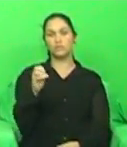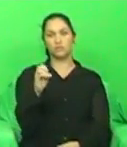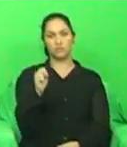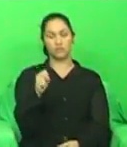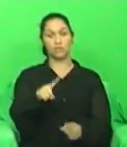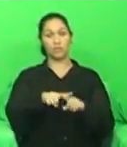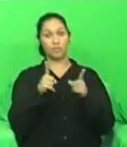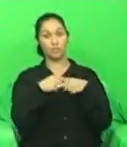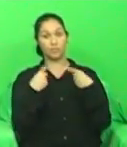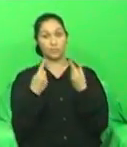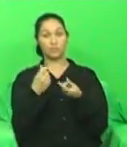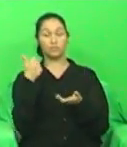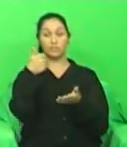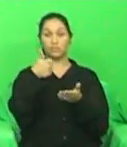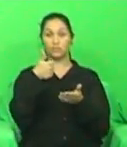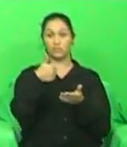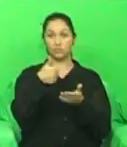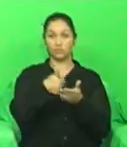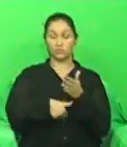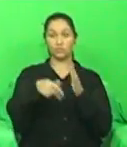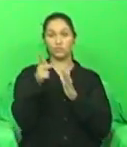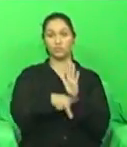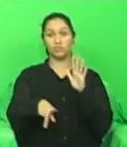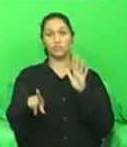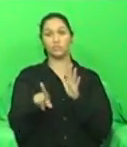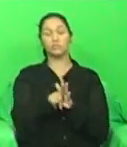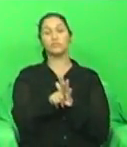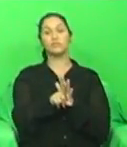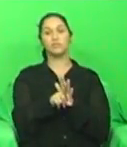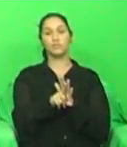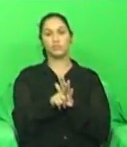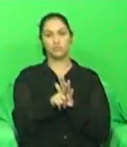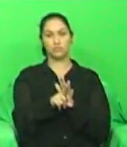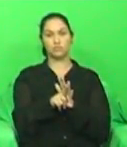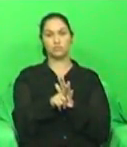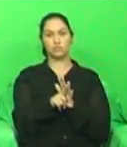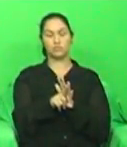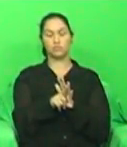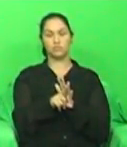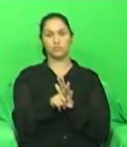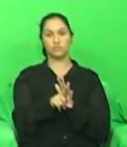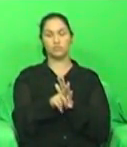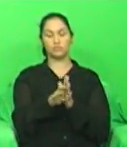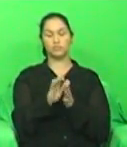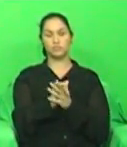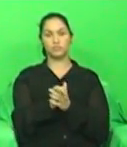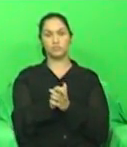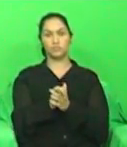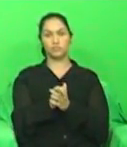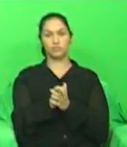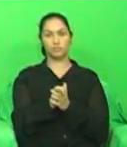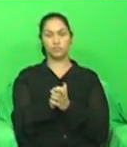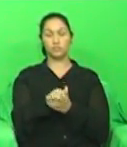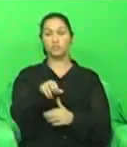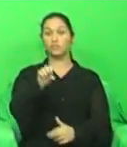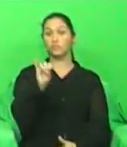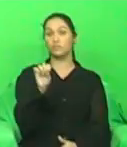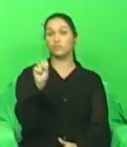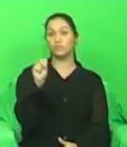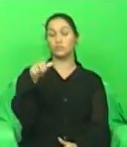sentava me recordo perfeitamente vereador teté nessa ocasião imaginando que isso talvez